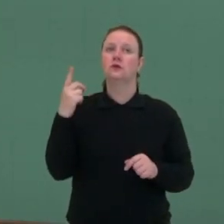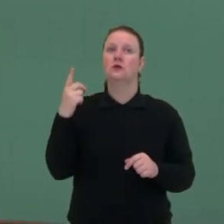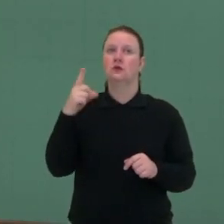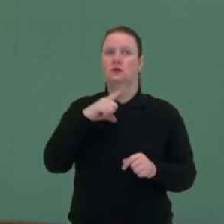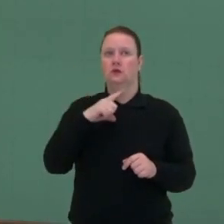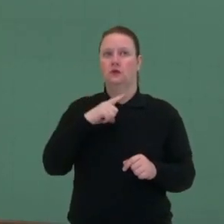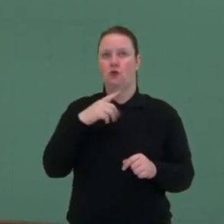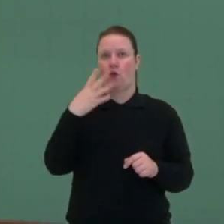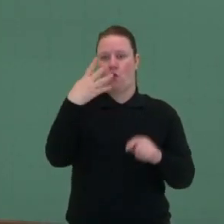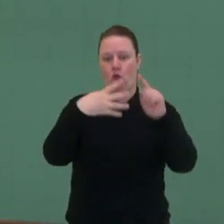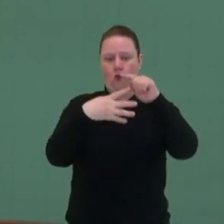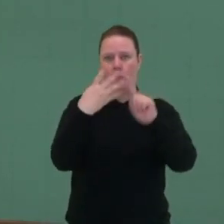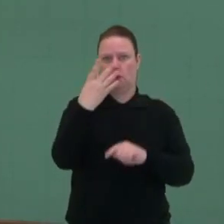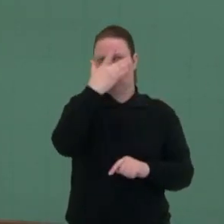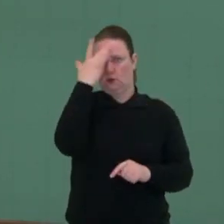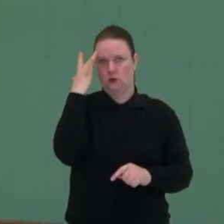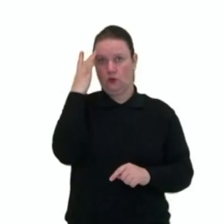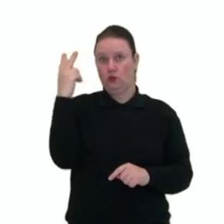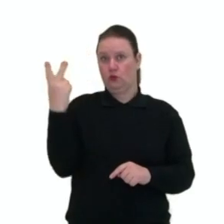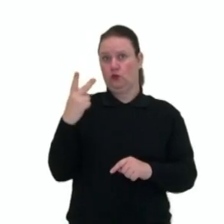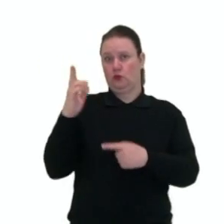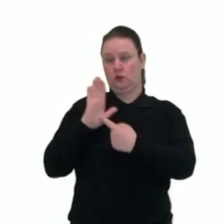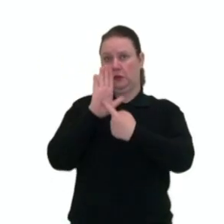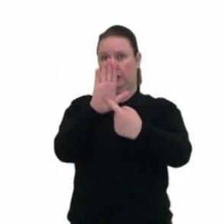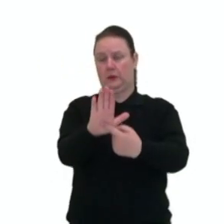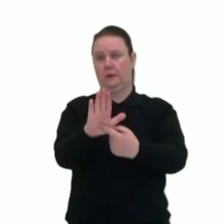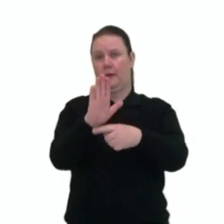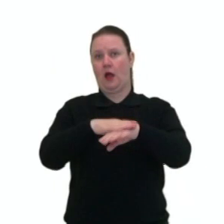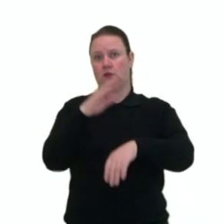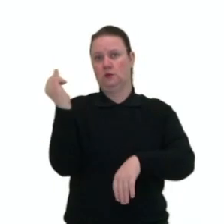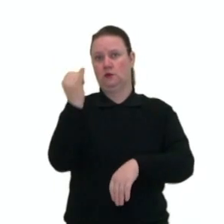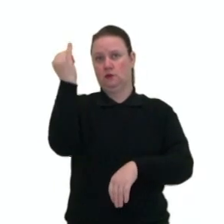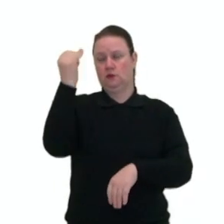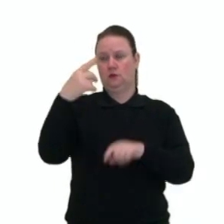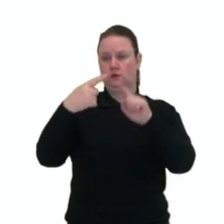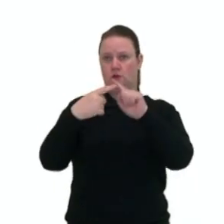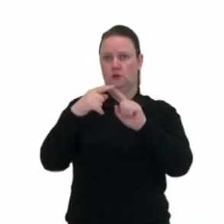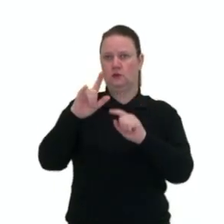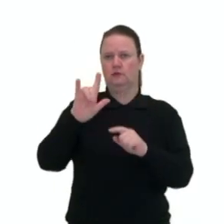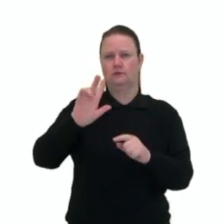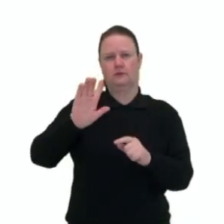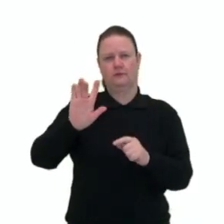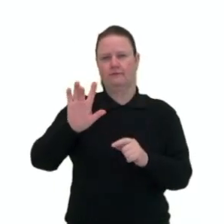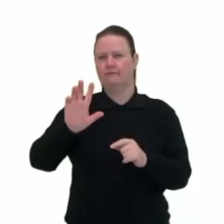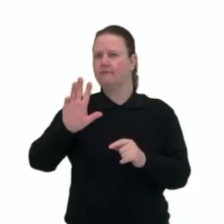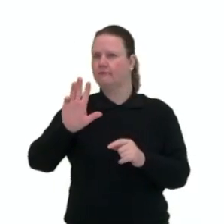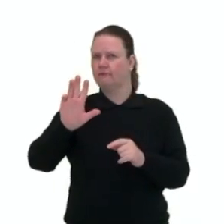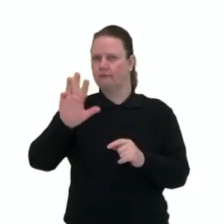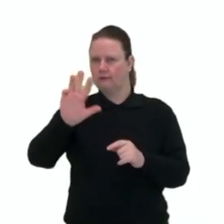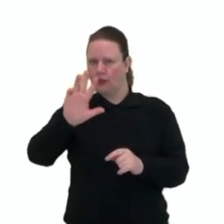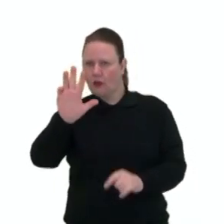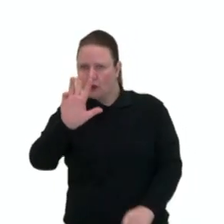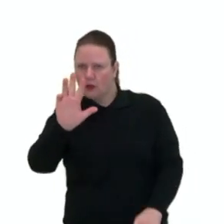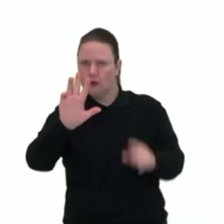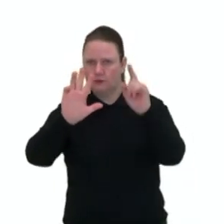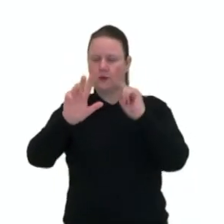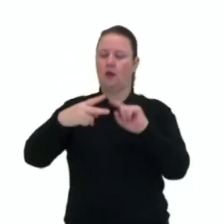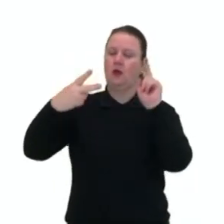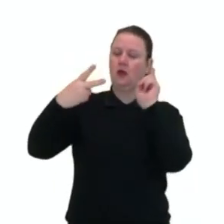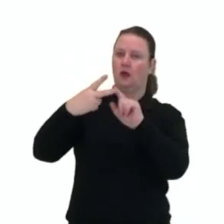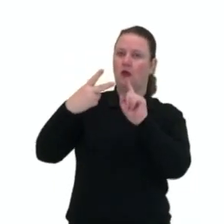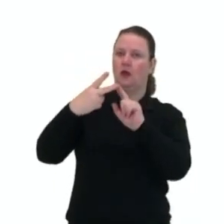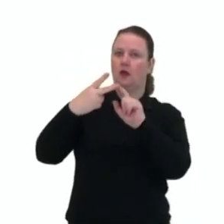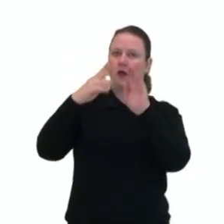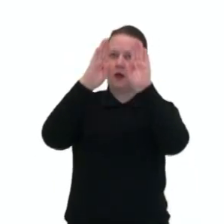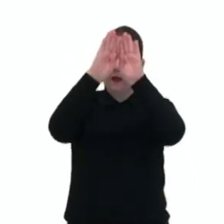dentre os 4 candidatos, 2 se destacaram. Luiz Inácio Lula da Silva, pelo PT, e o Fernando Collor